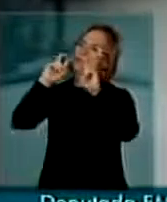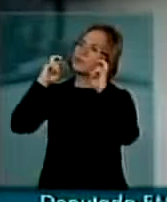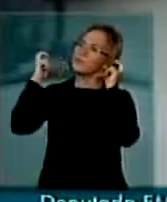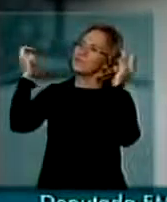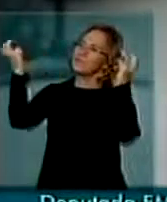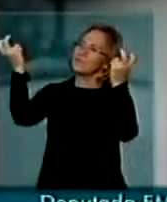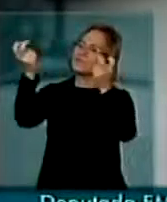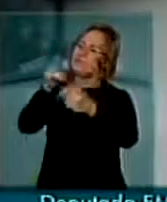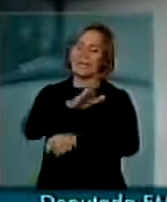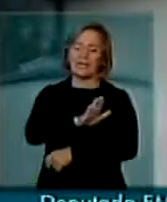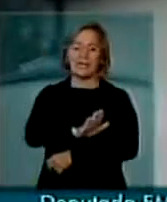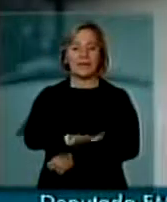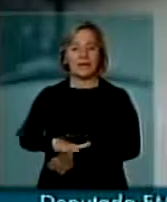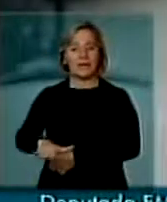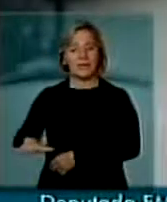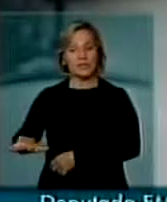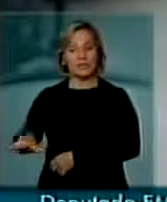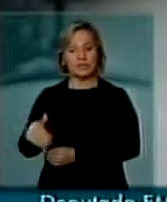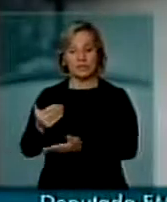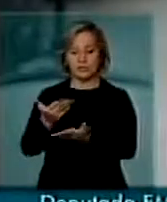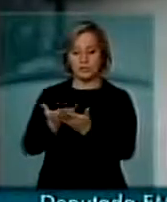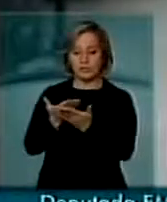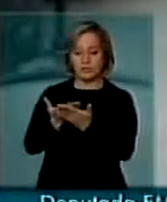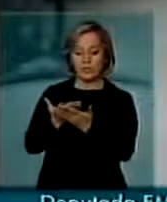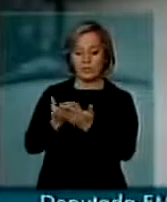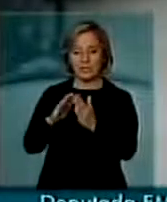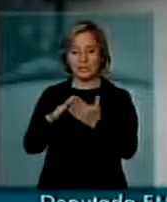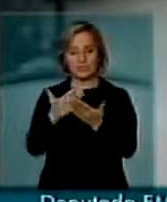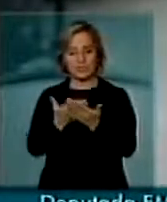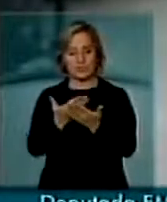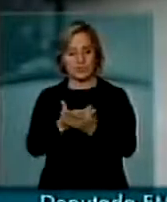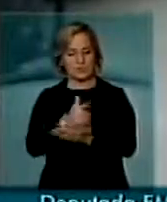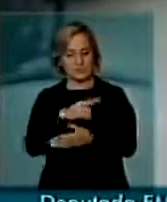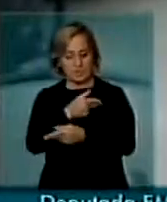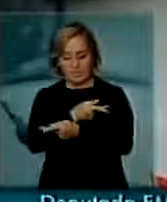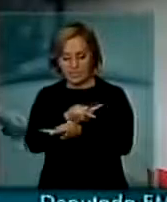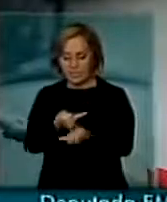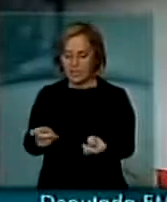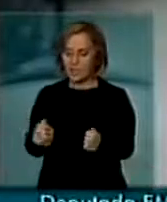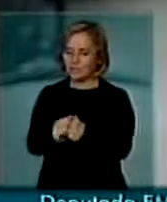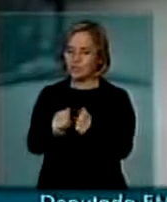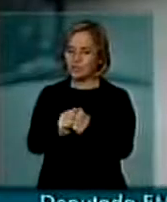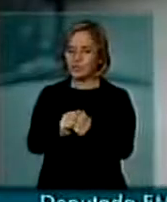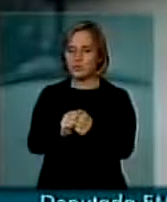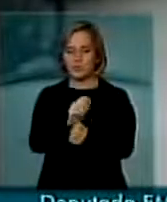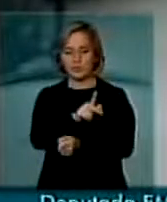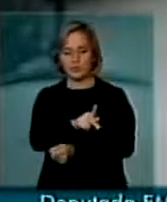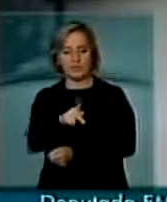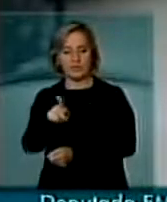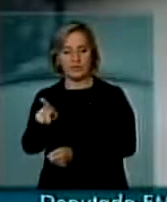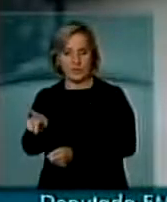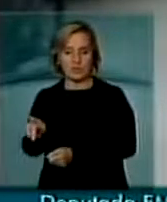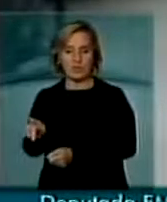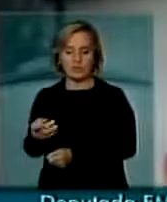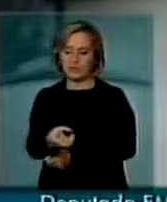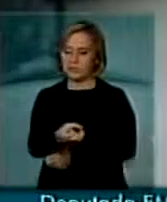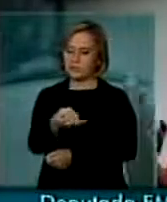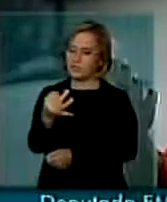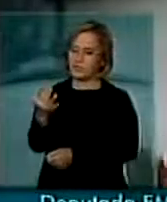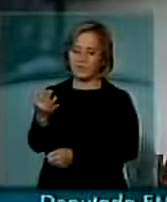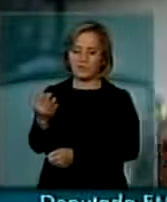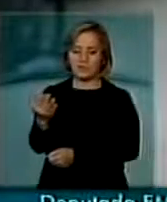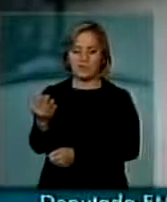plenário, crianças, estudantes que nos visitam, juntamente com colegas professoras, e